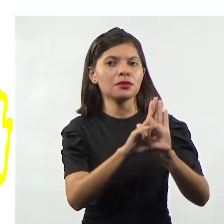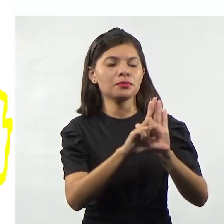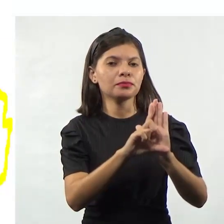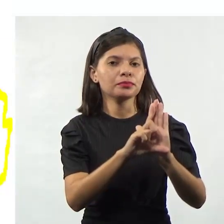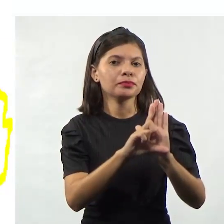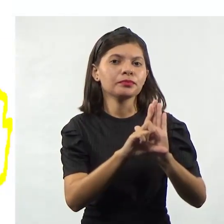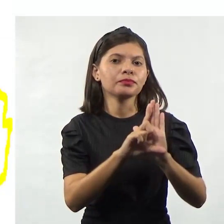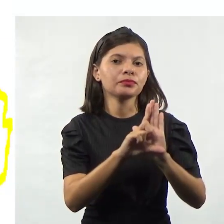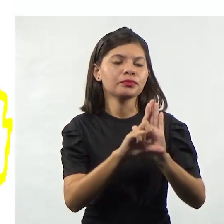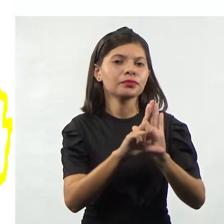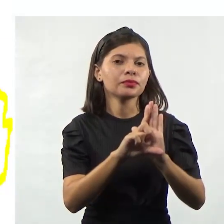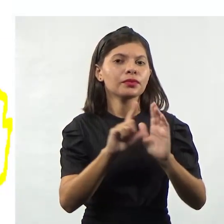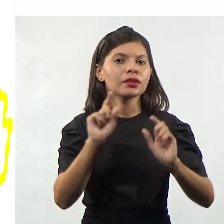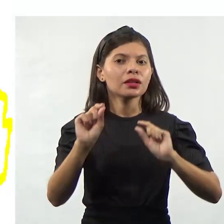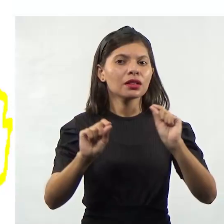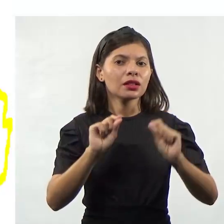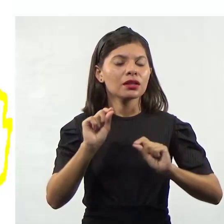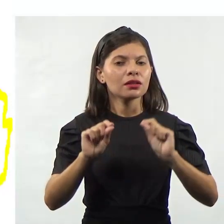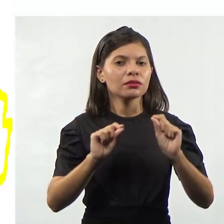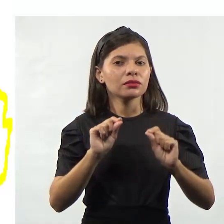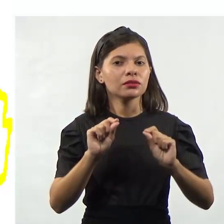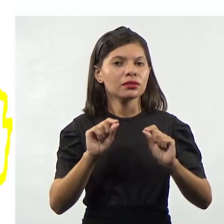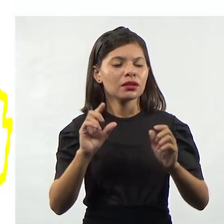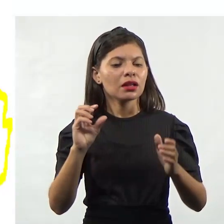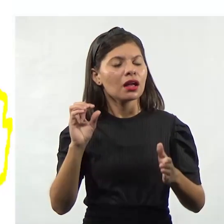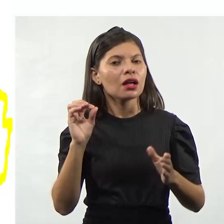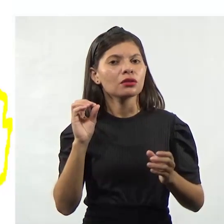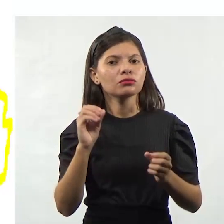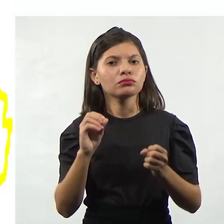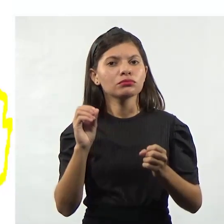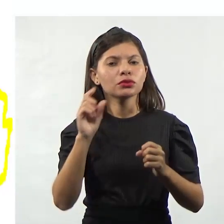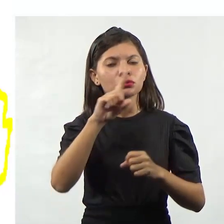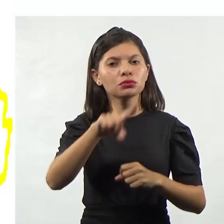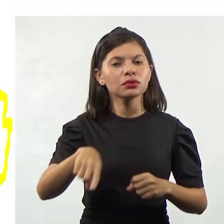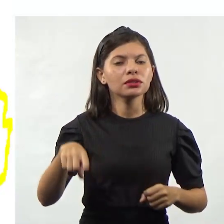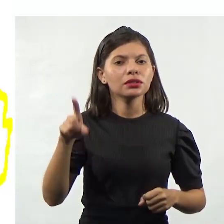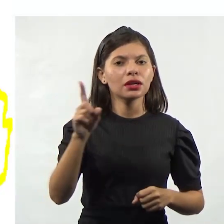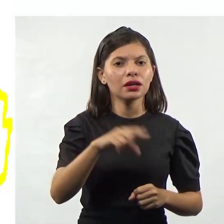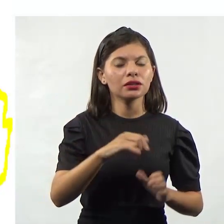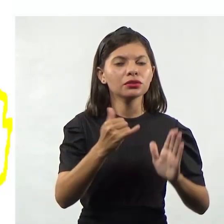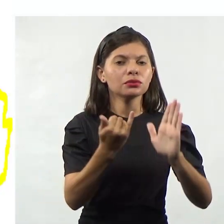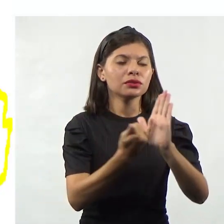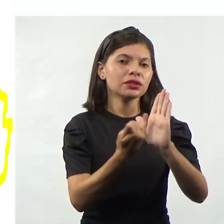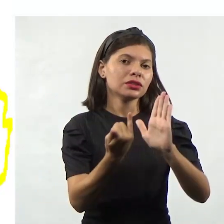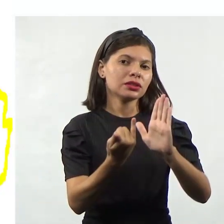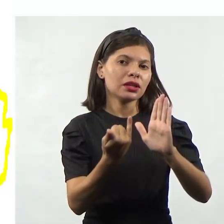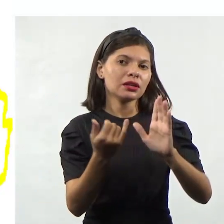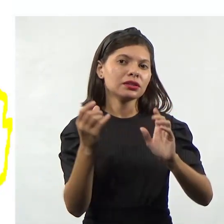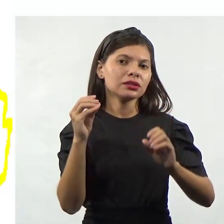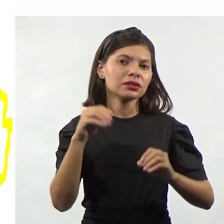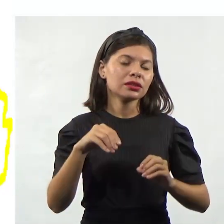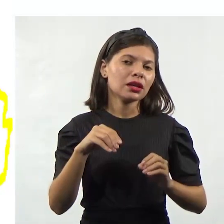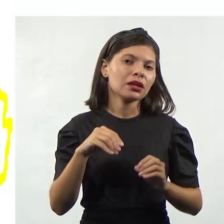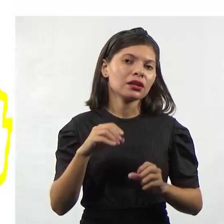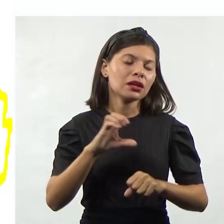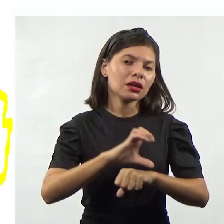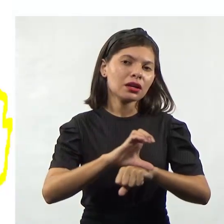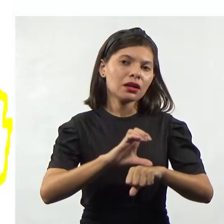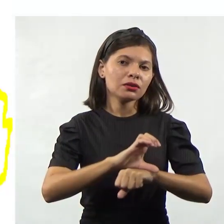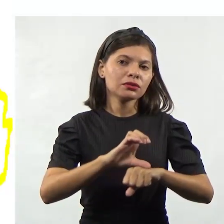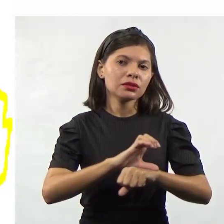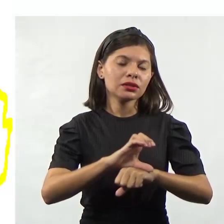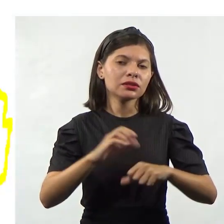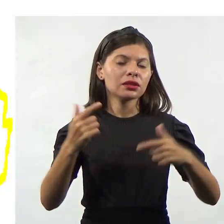Lei 4717, estabelece até uma nulidade dos editais de licitação que contiverem